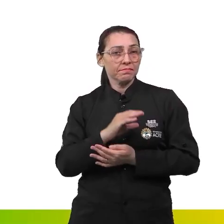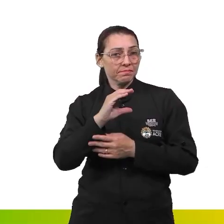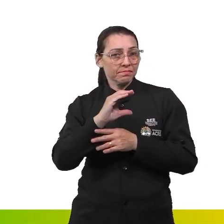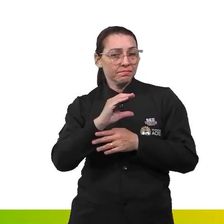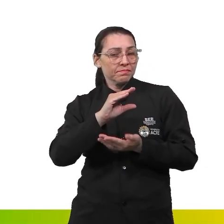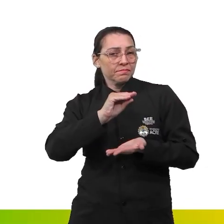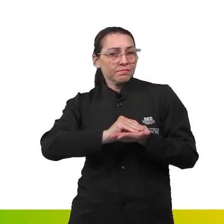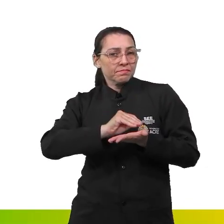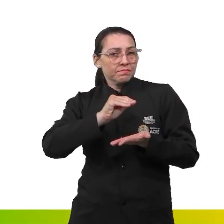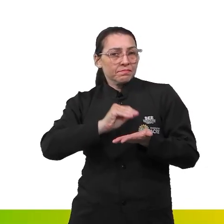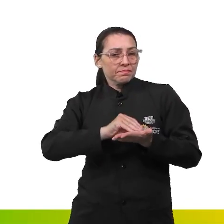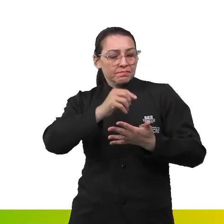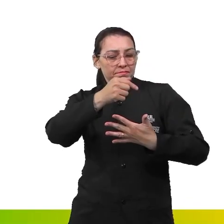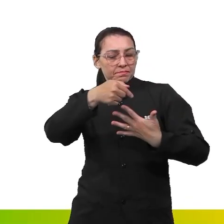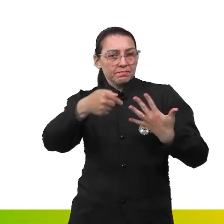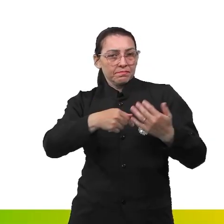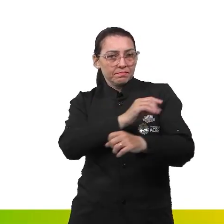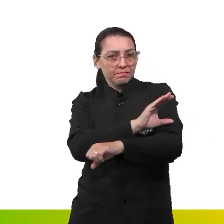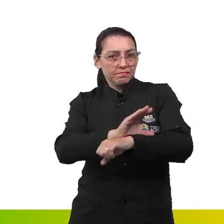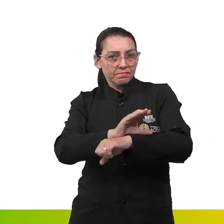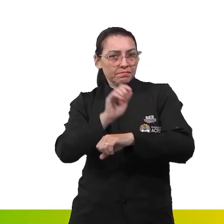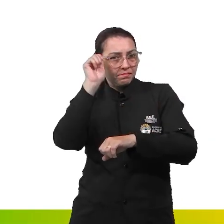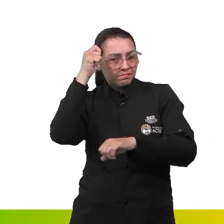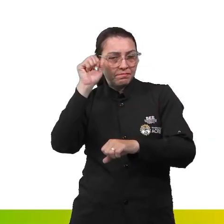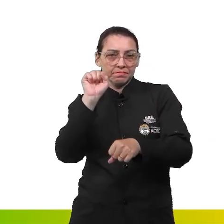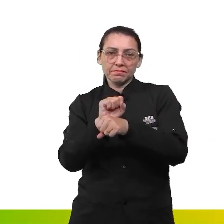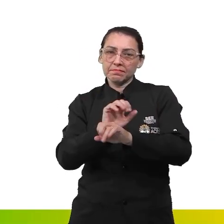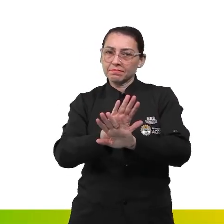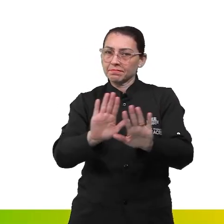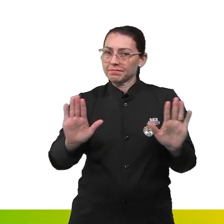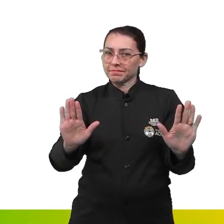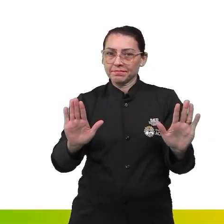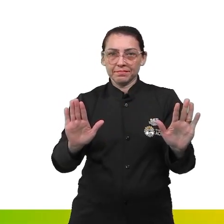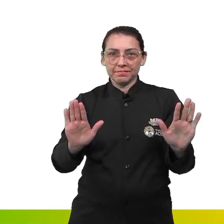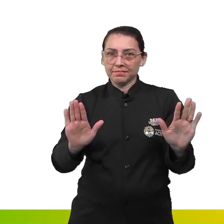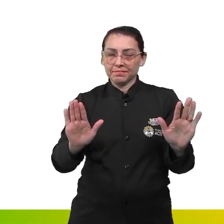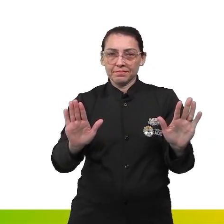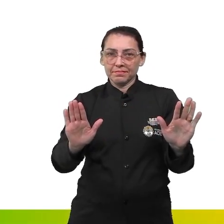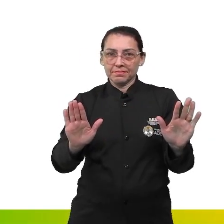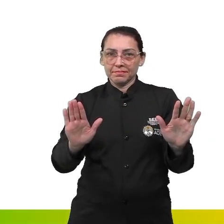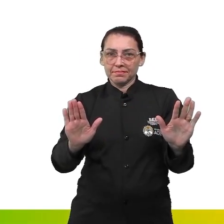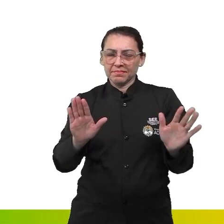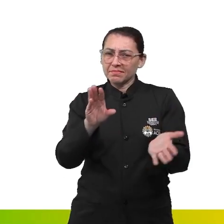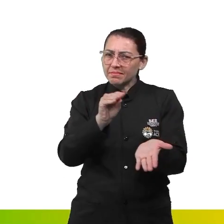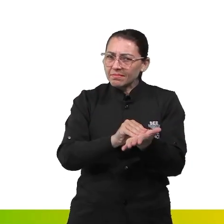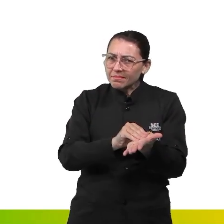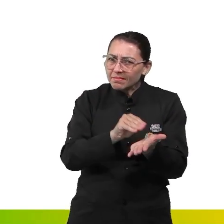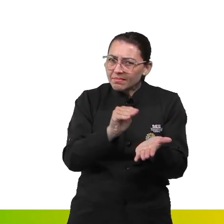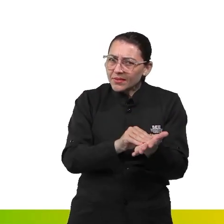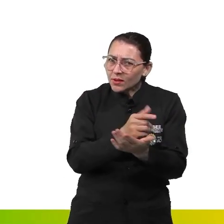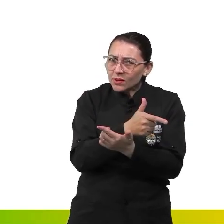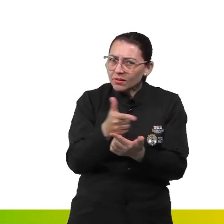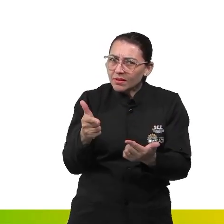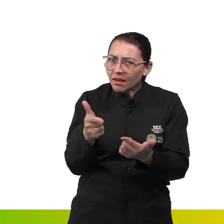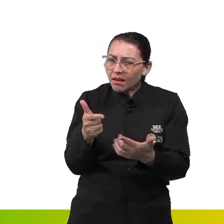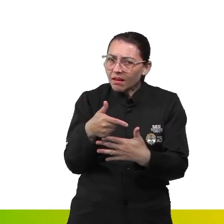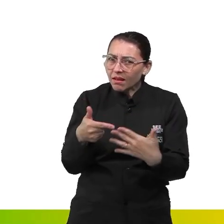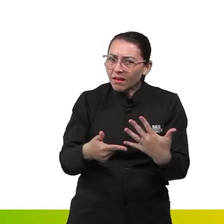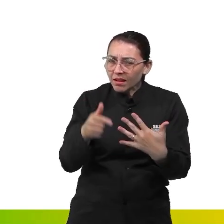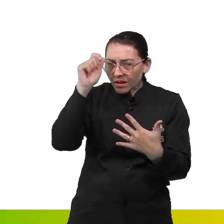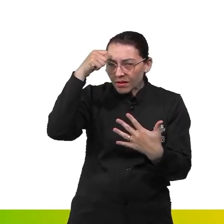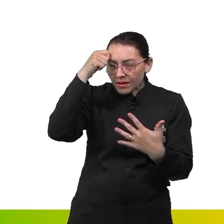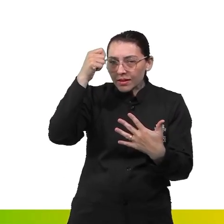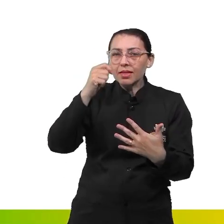C. Ausência de elementos culturais africanos. Parou, né, gente? Parou aí. Ausência. Então, não tem elementos da